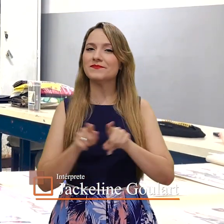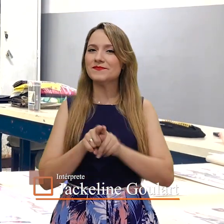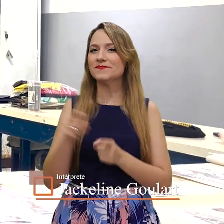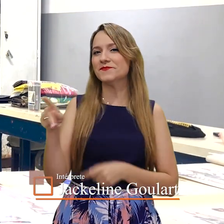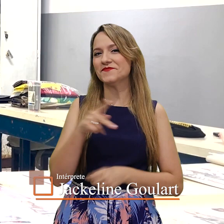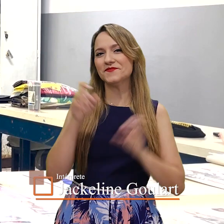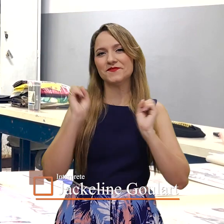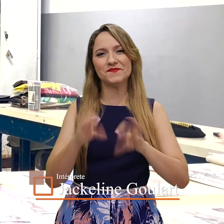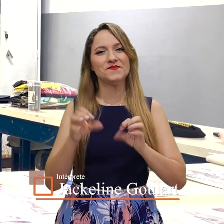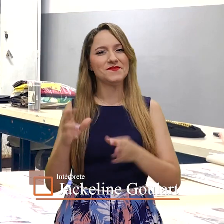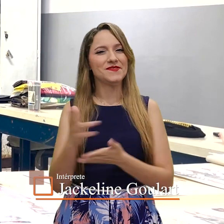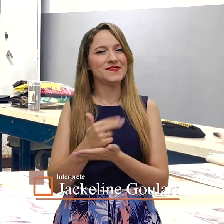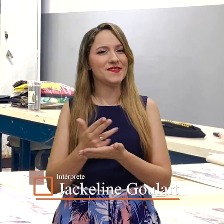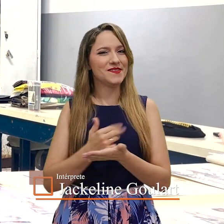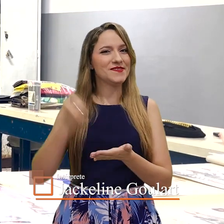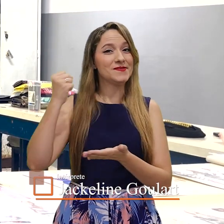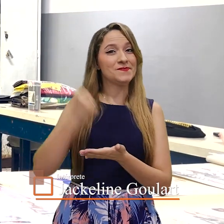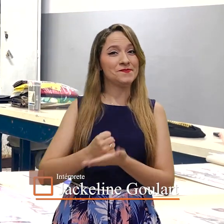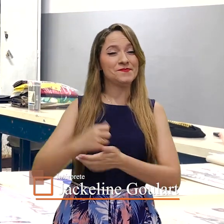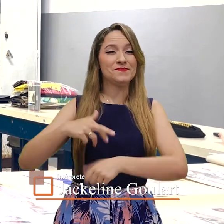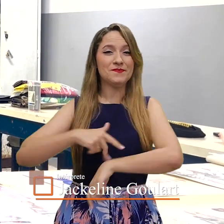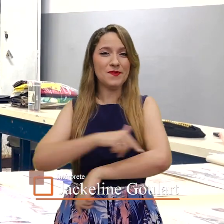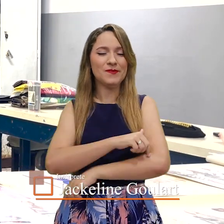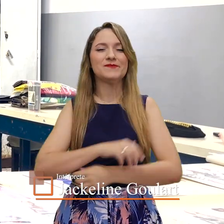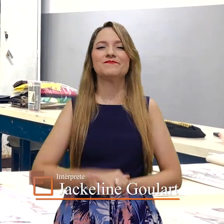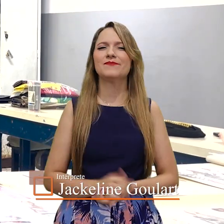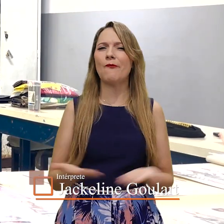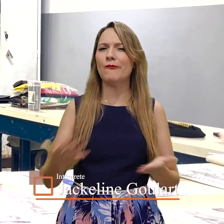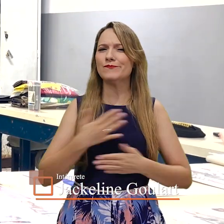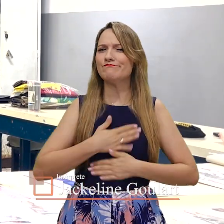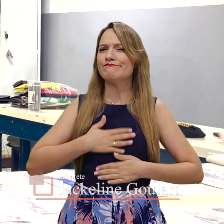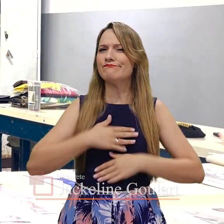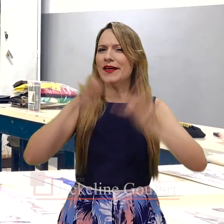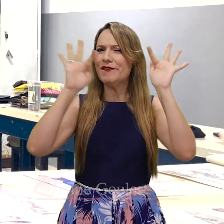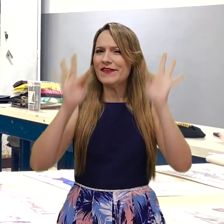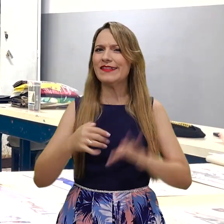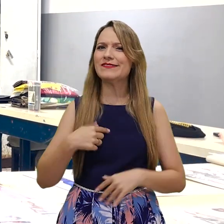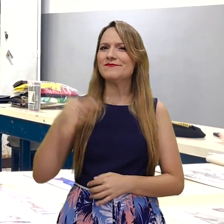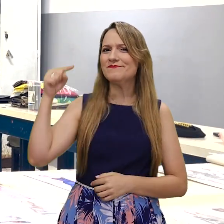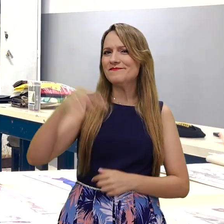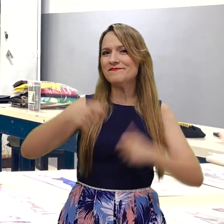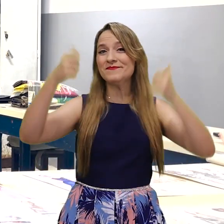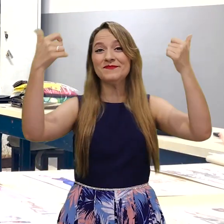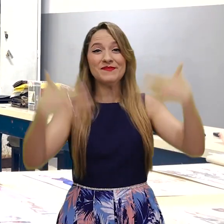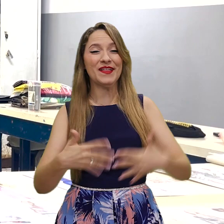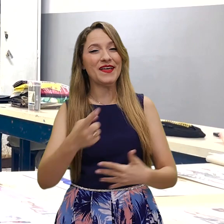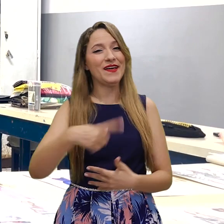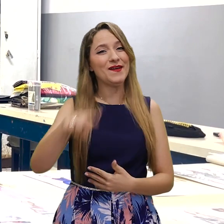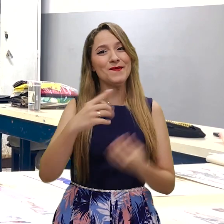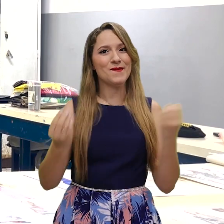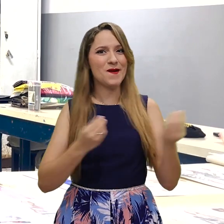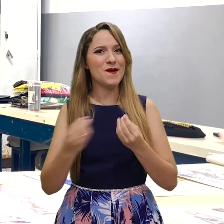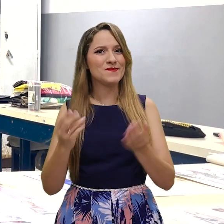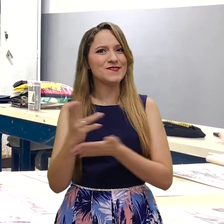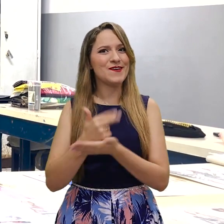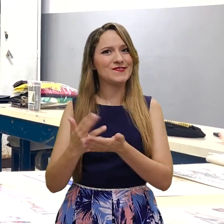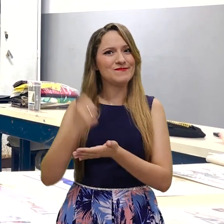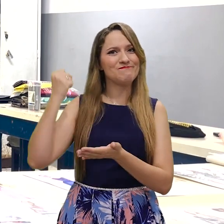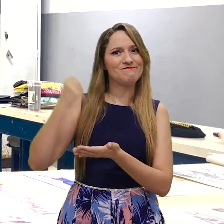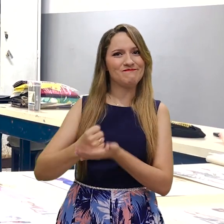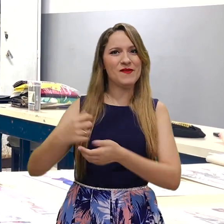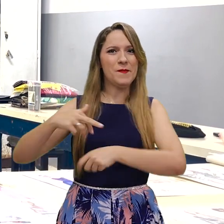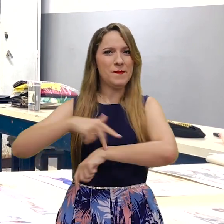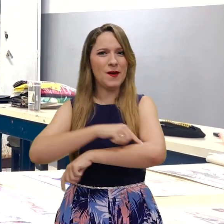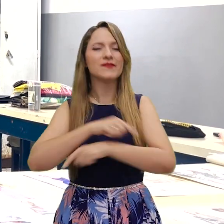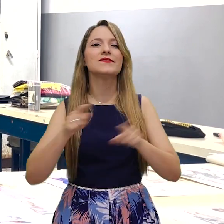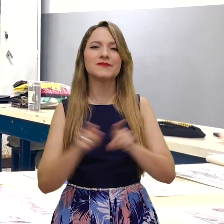hoje eu estou aqui muito feliz em mostrar para vocês um pouco desse universo que é o desenho de moda, também alinhado